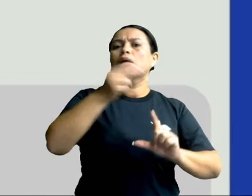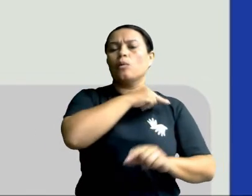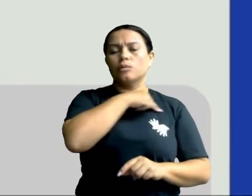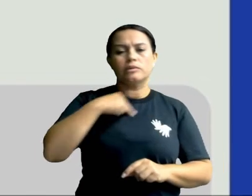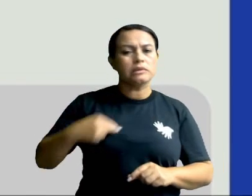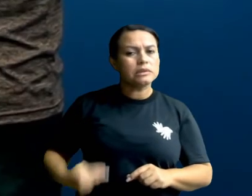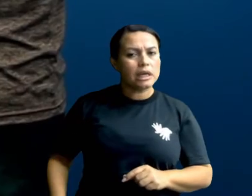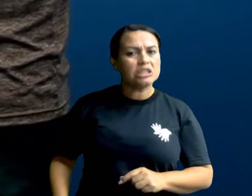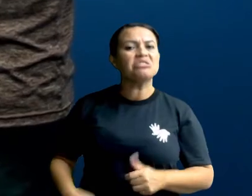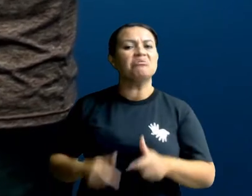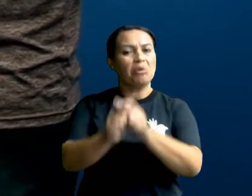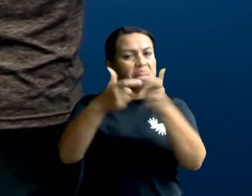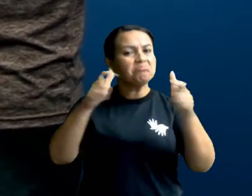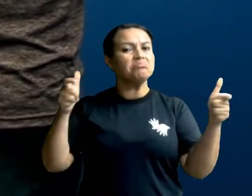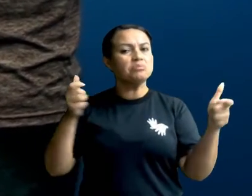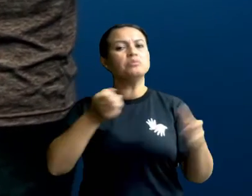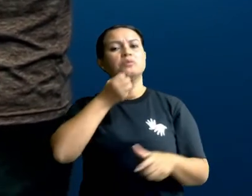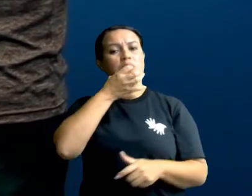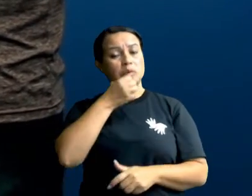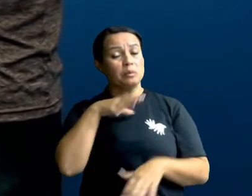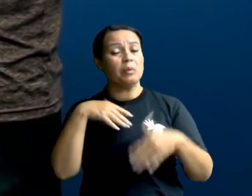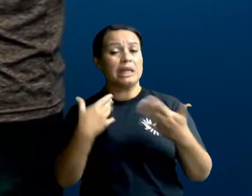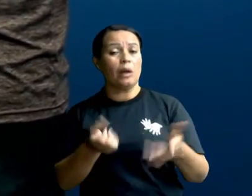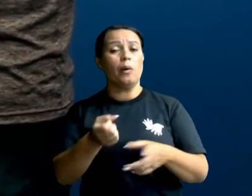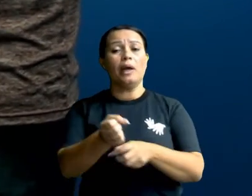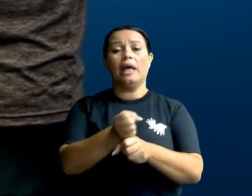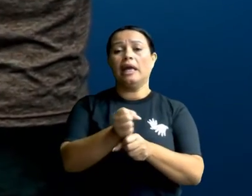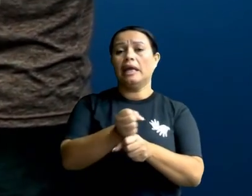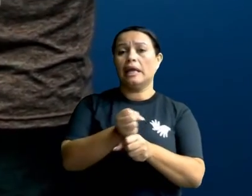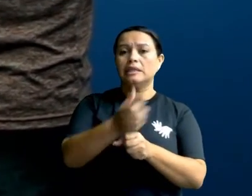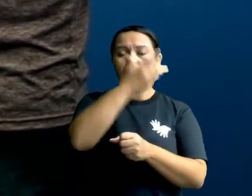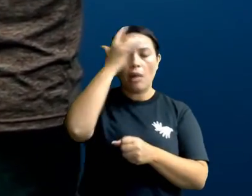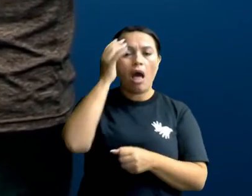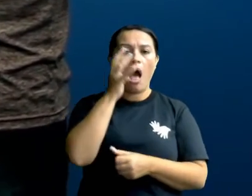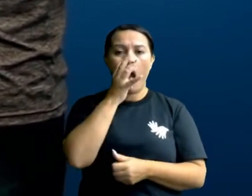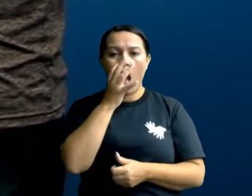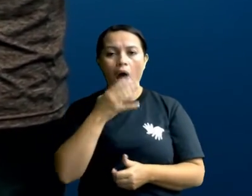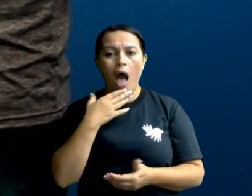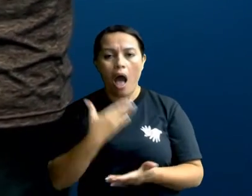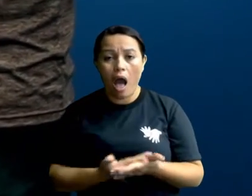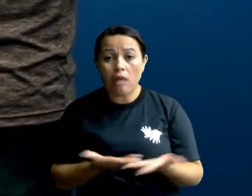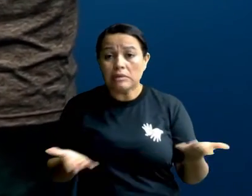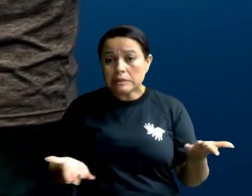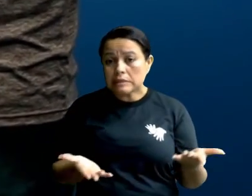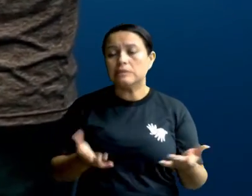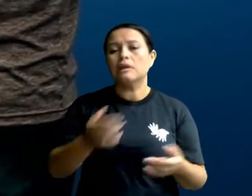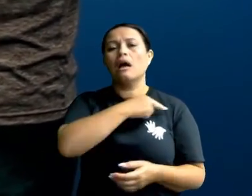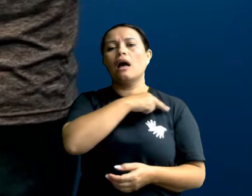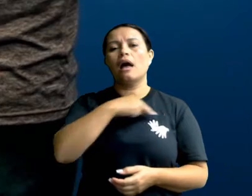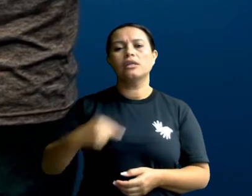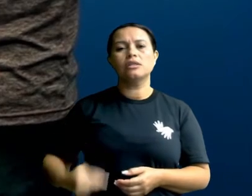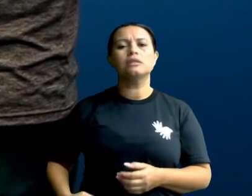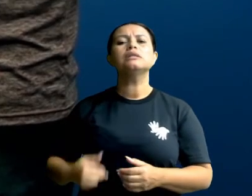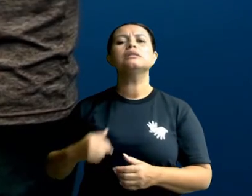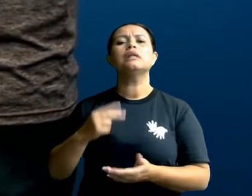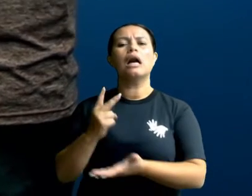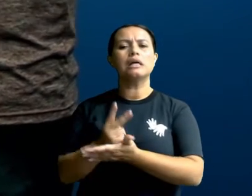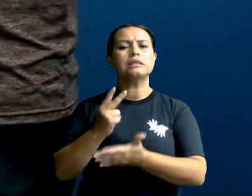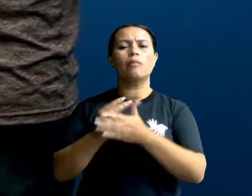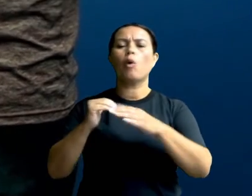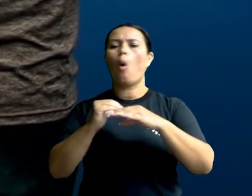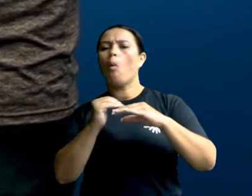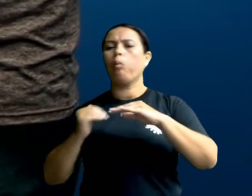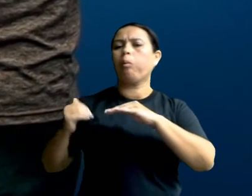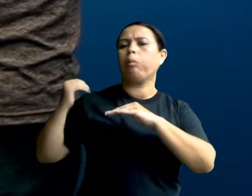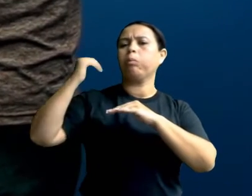China foi gigantesco, né? Durante anos, que assombrou todo mundo e a China despontando aí sim como uma grande